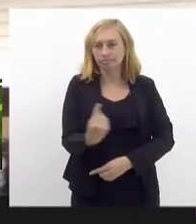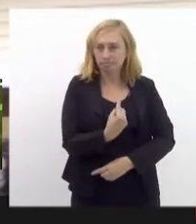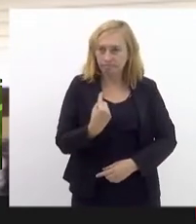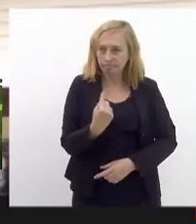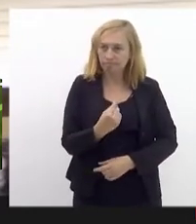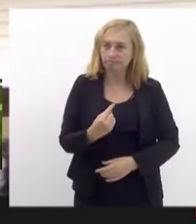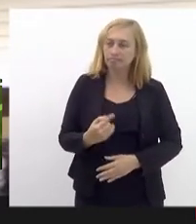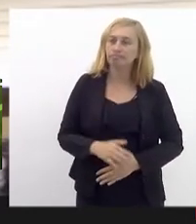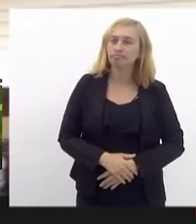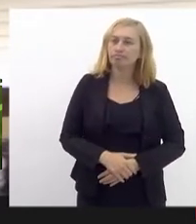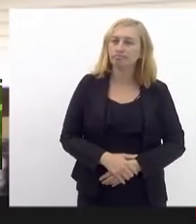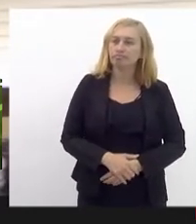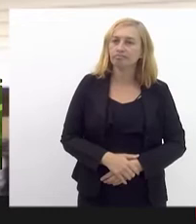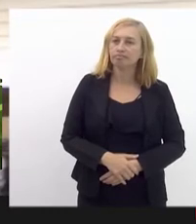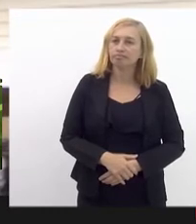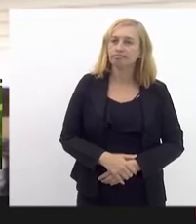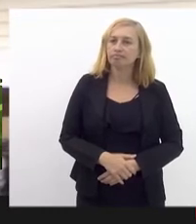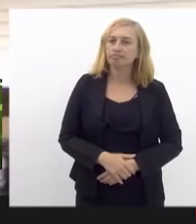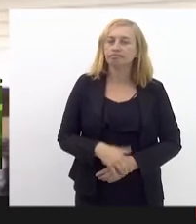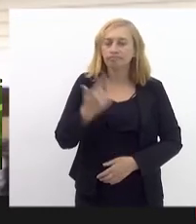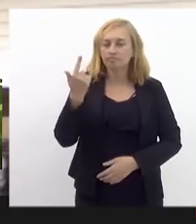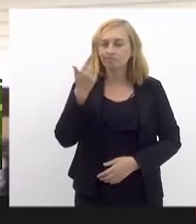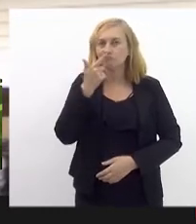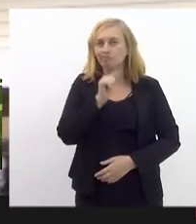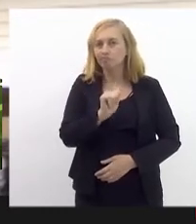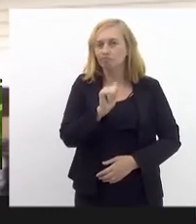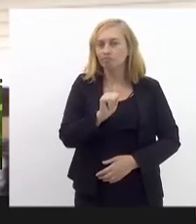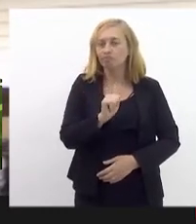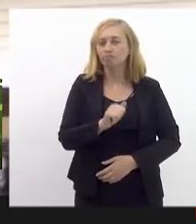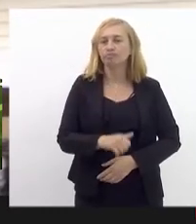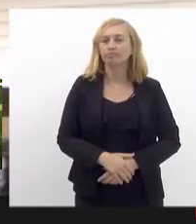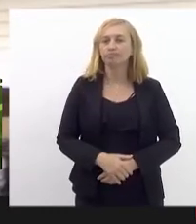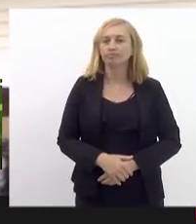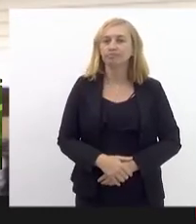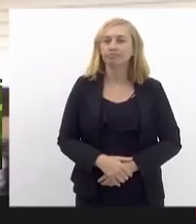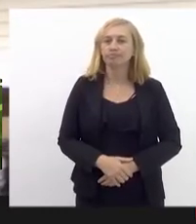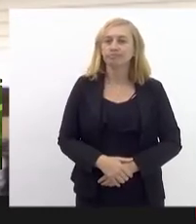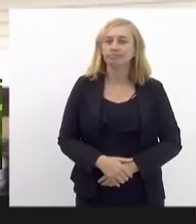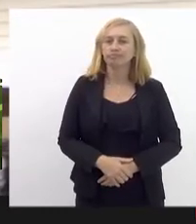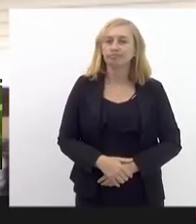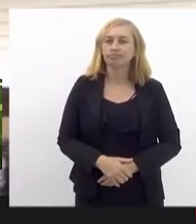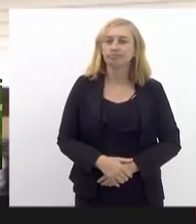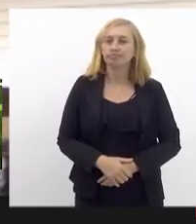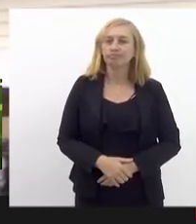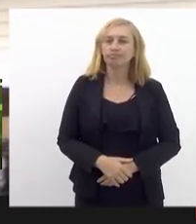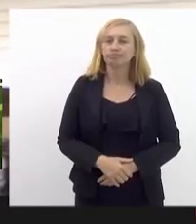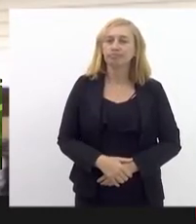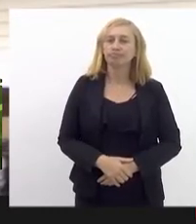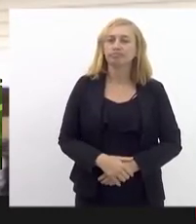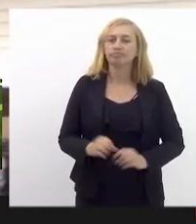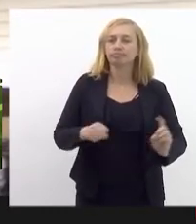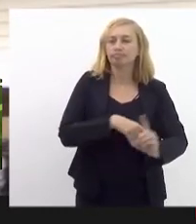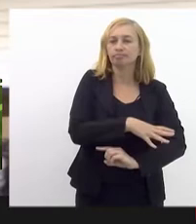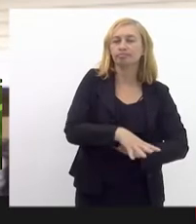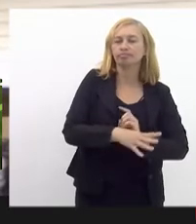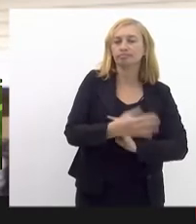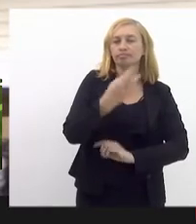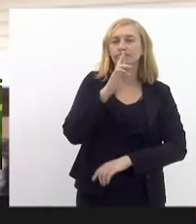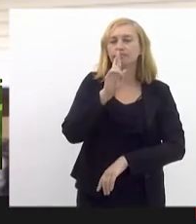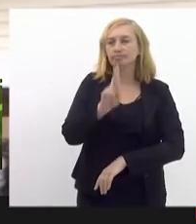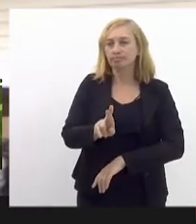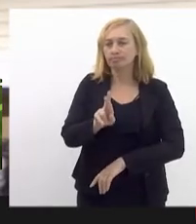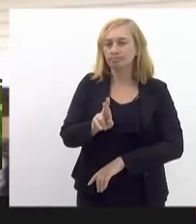a translação, ou seja, de conseguirmos levar para a sociedade os resultados